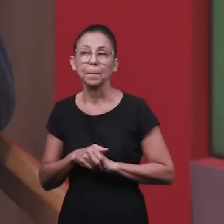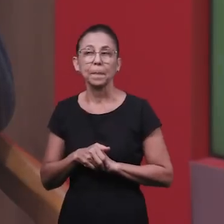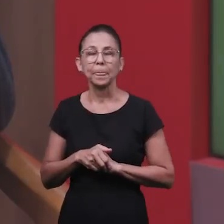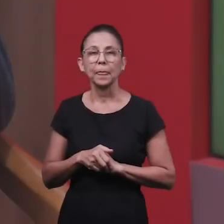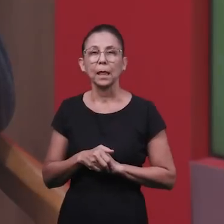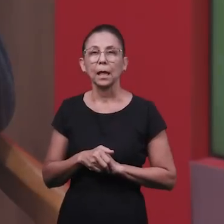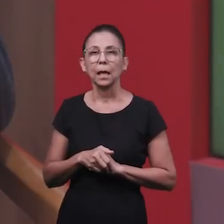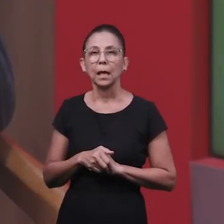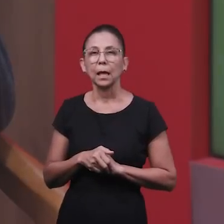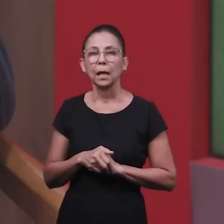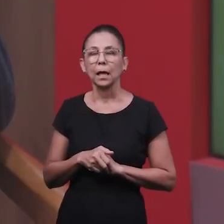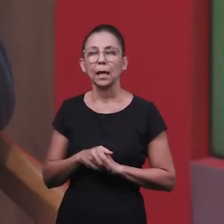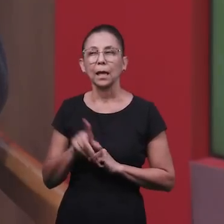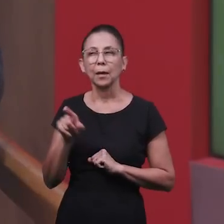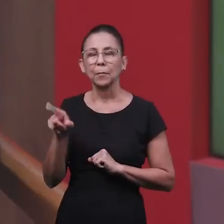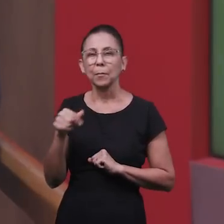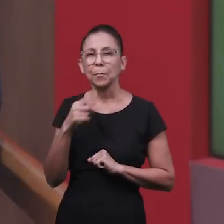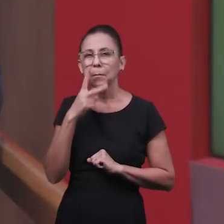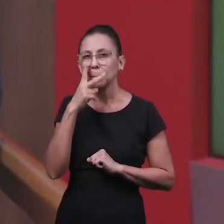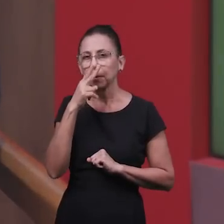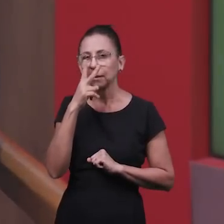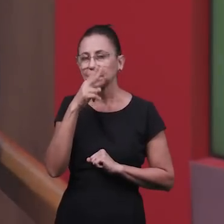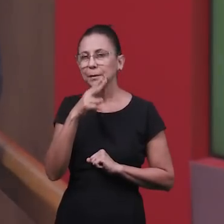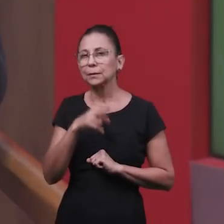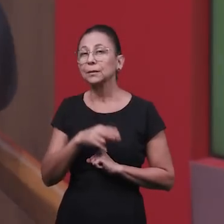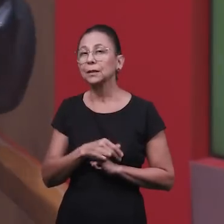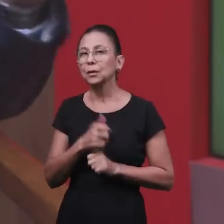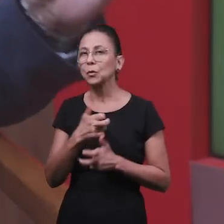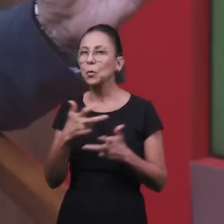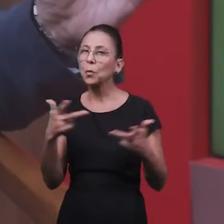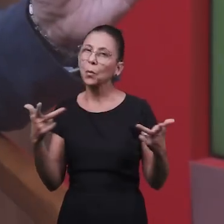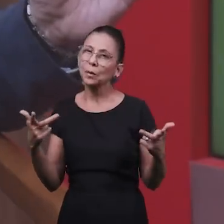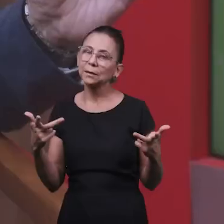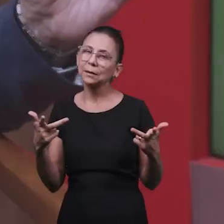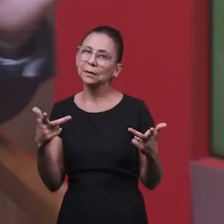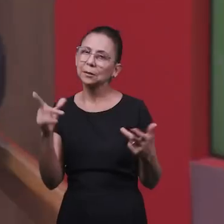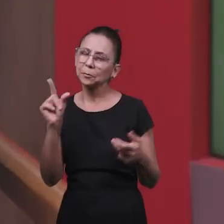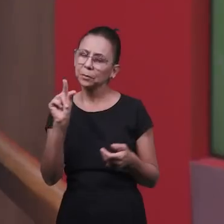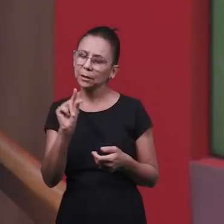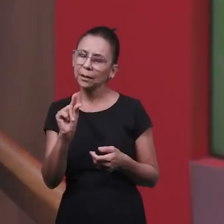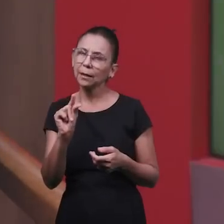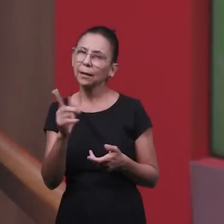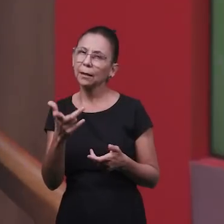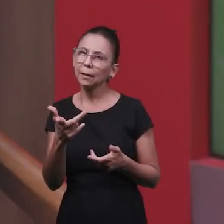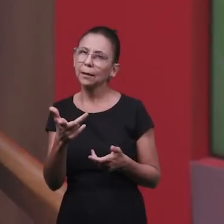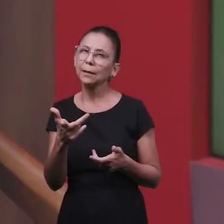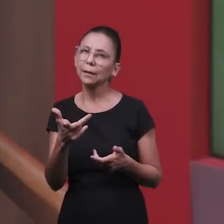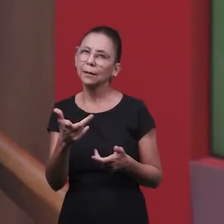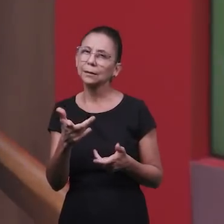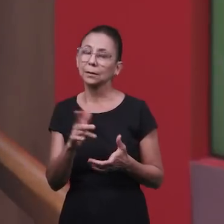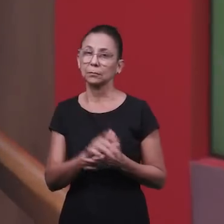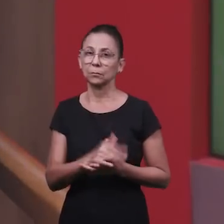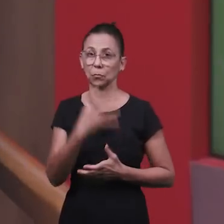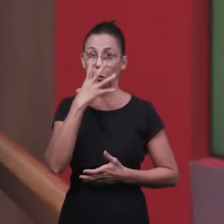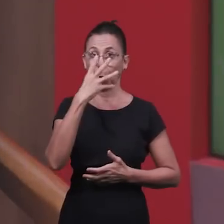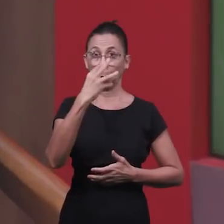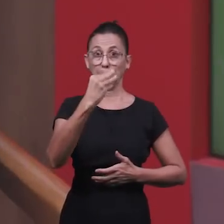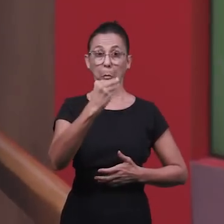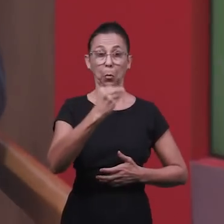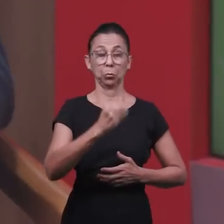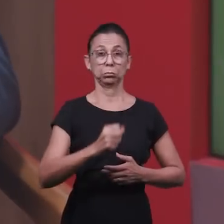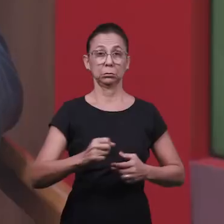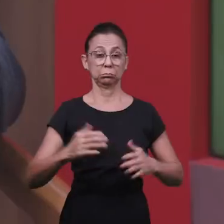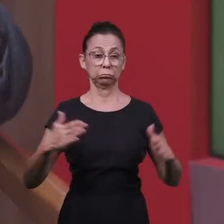coisas que parecem como se fossem menores, que elas são, a raposa tem um tamanho, a raposinha é um tamanho, é outro